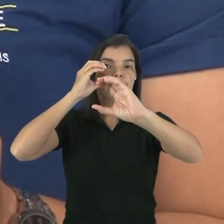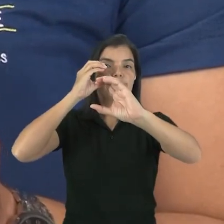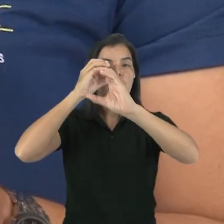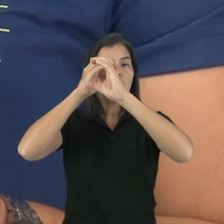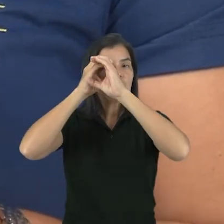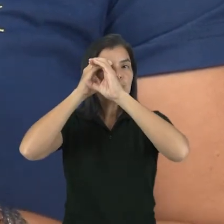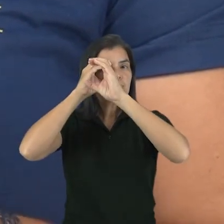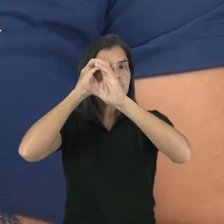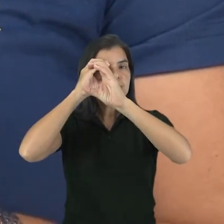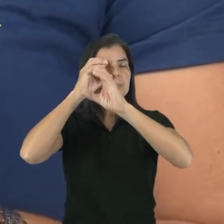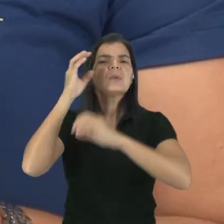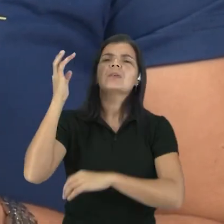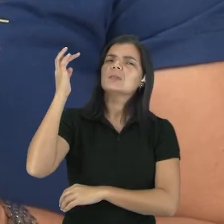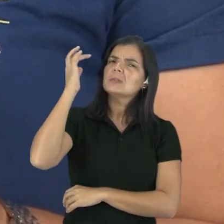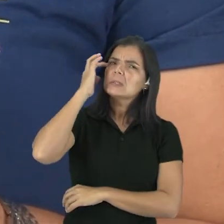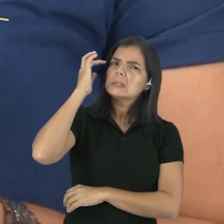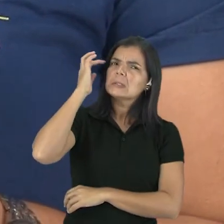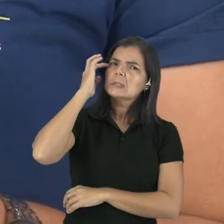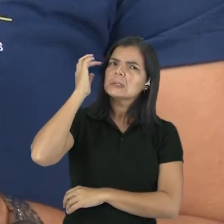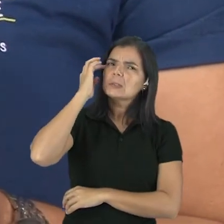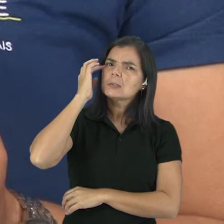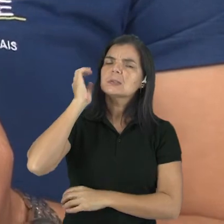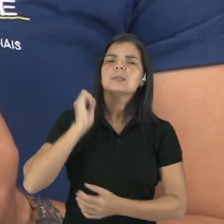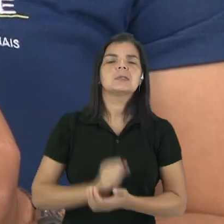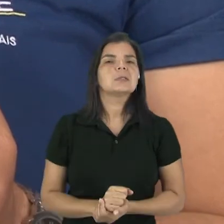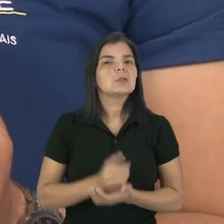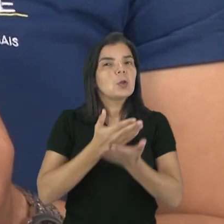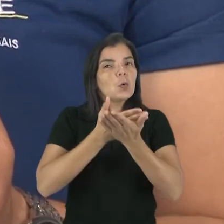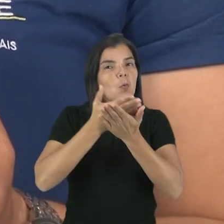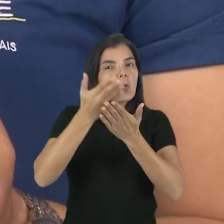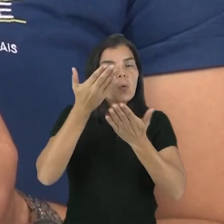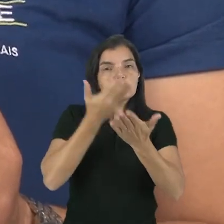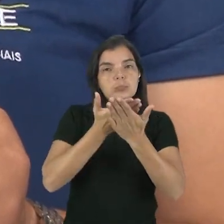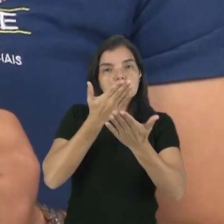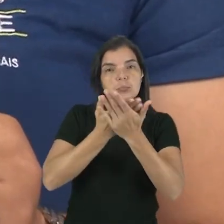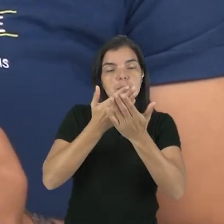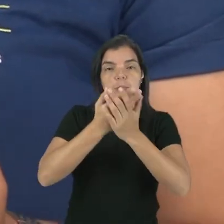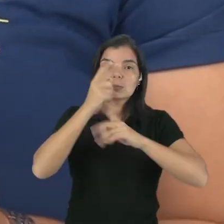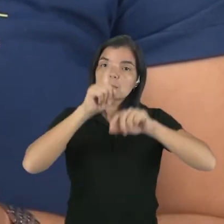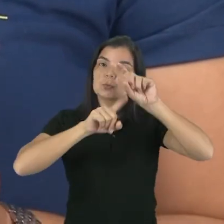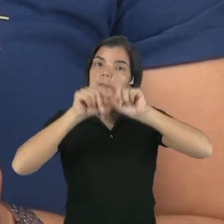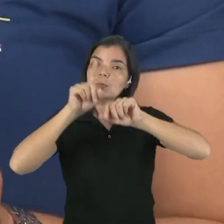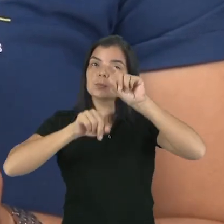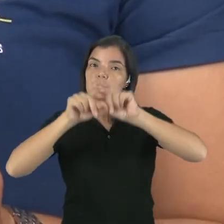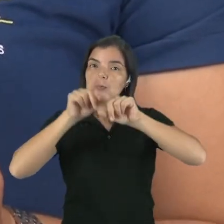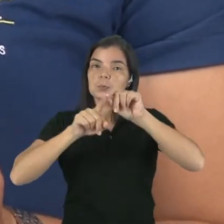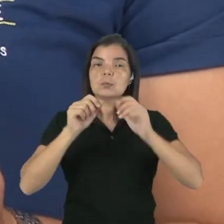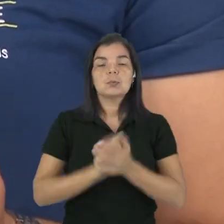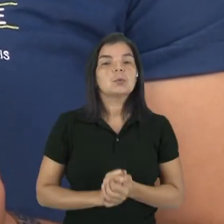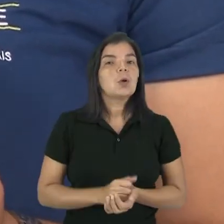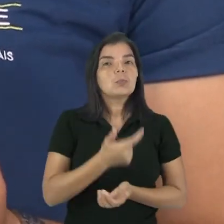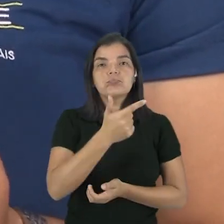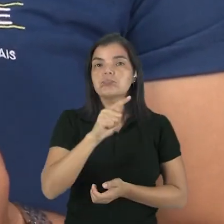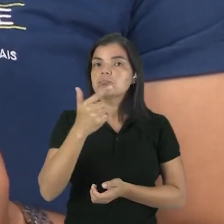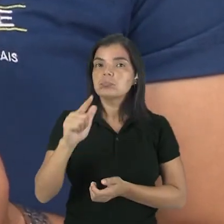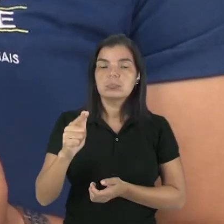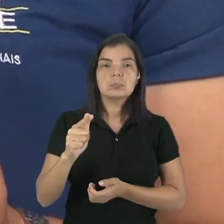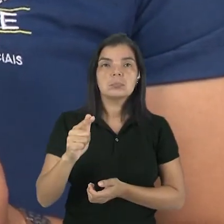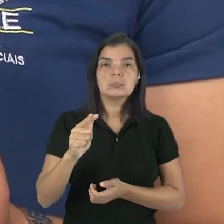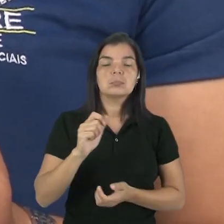luneta. Será? Lembra? Quando eles começaram a estudar as estrelas, eles não